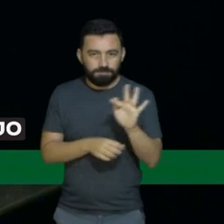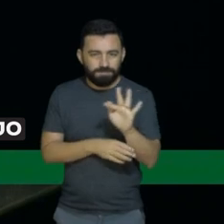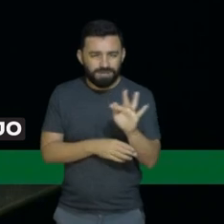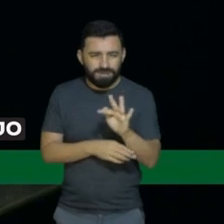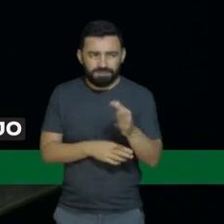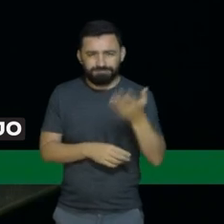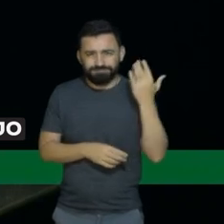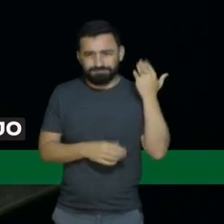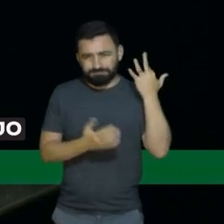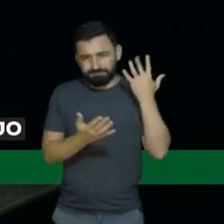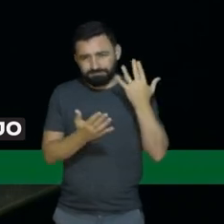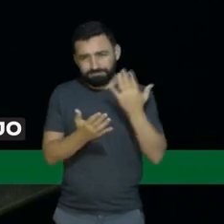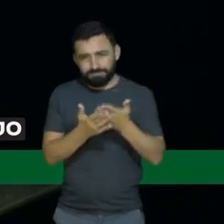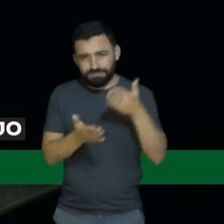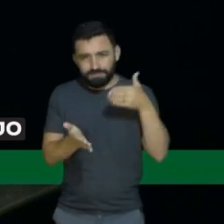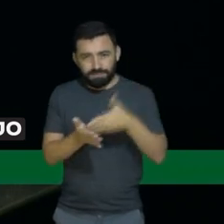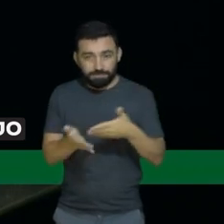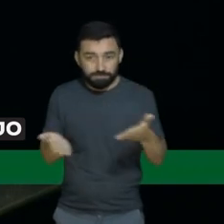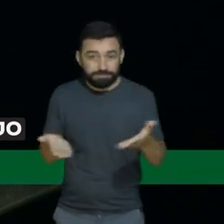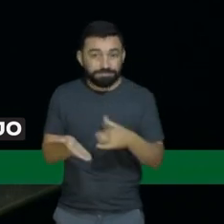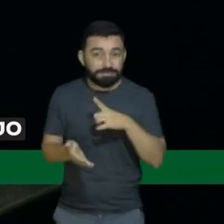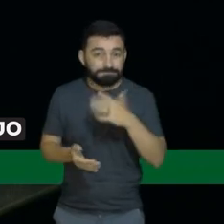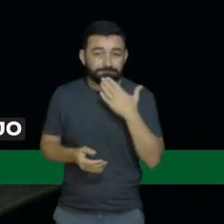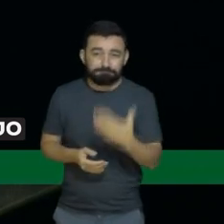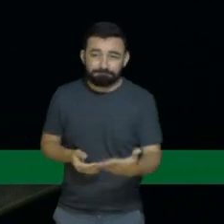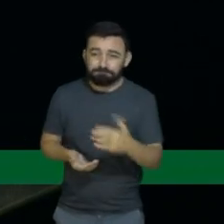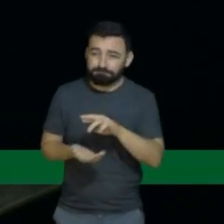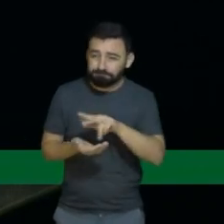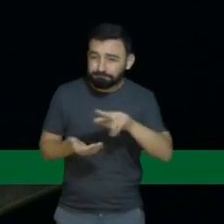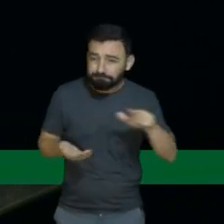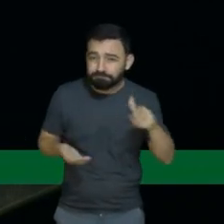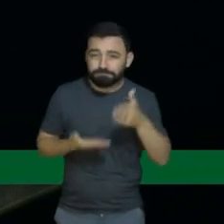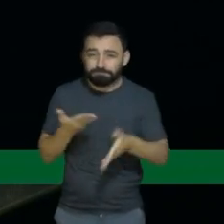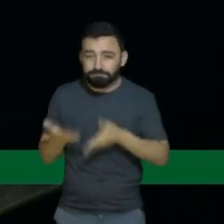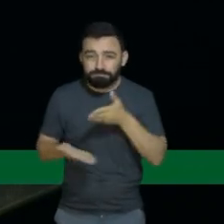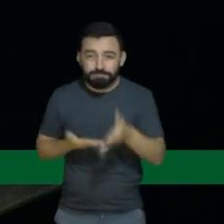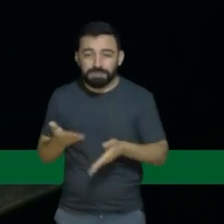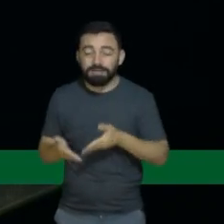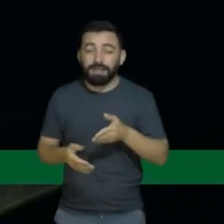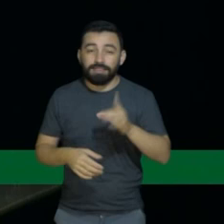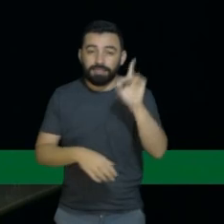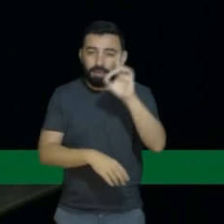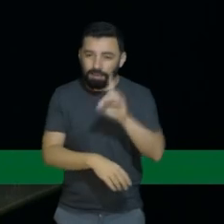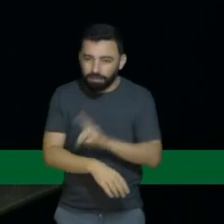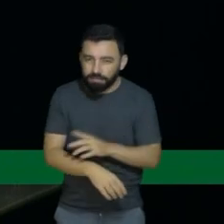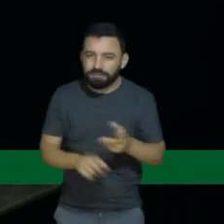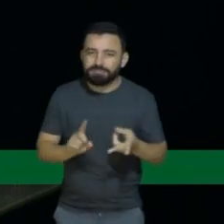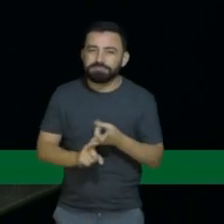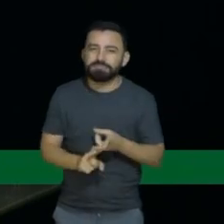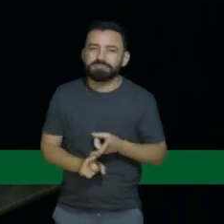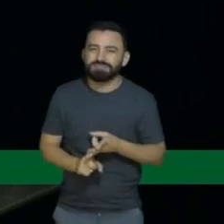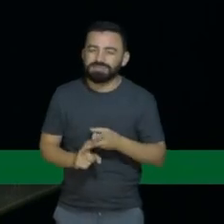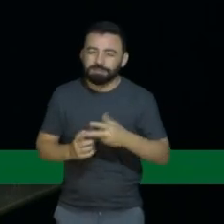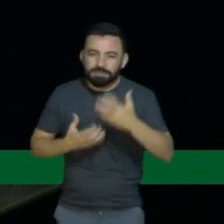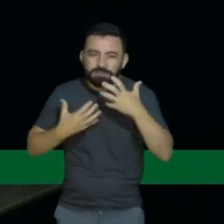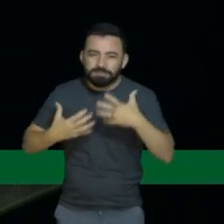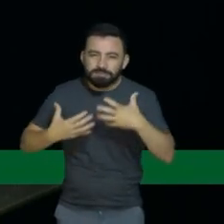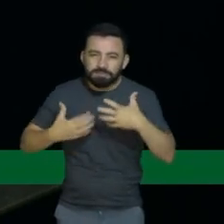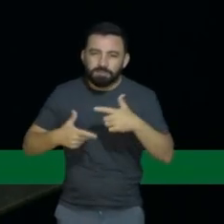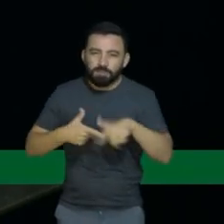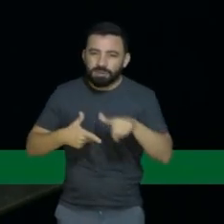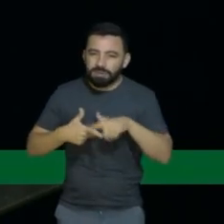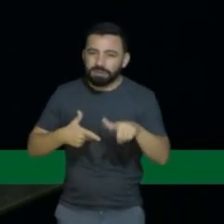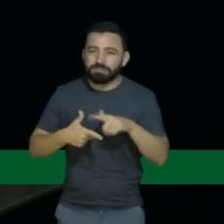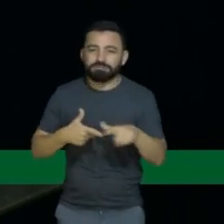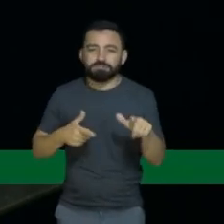passando por uma demanda altíssima de atendimentos pela dengue, pelos casos respiratórios, hospital lotado.